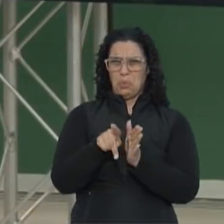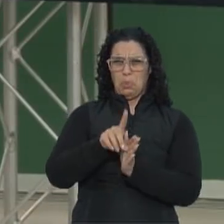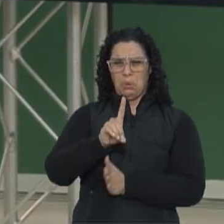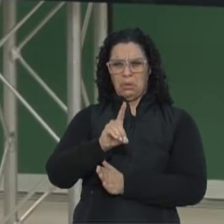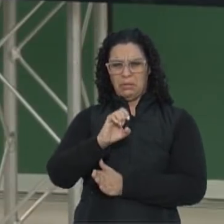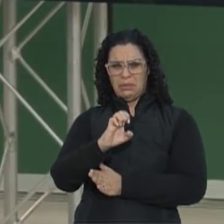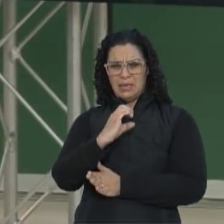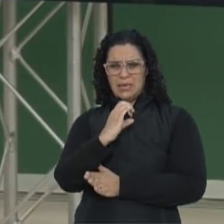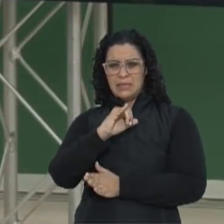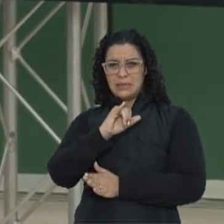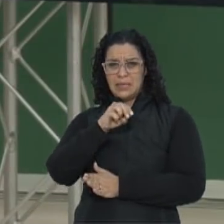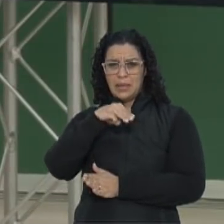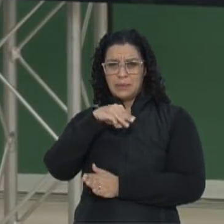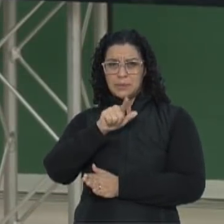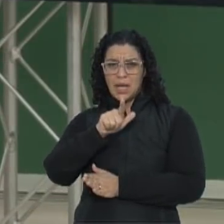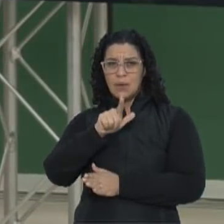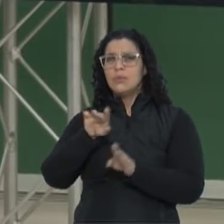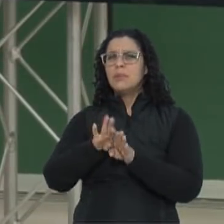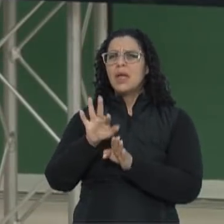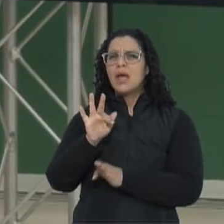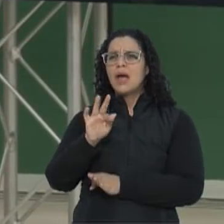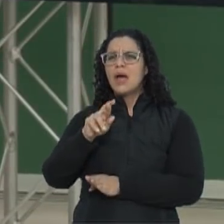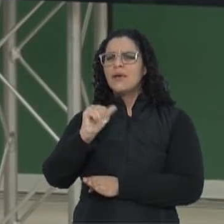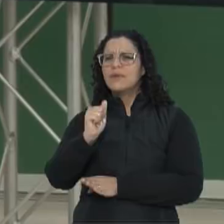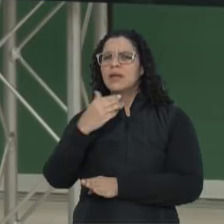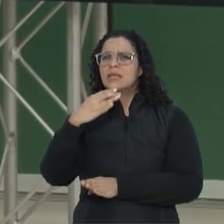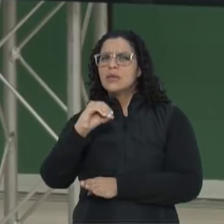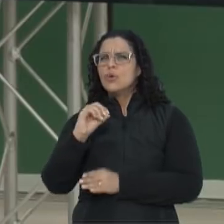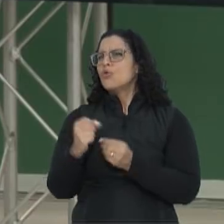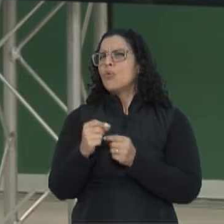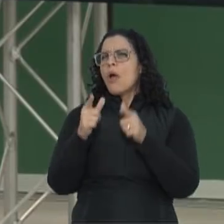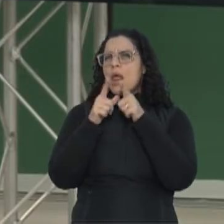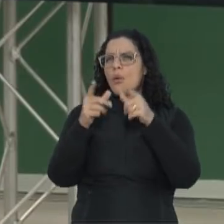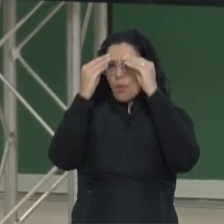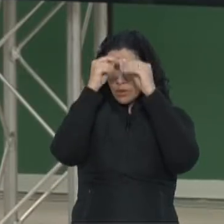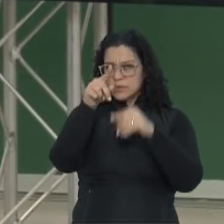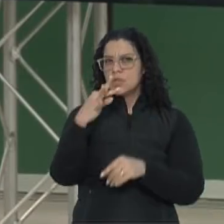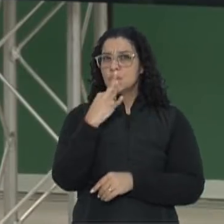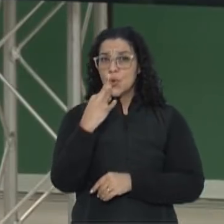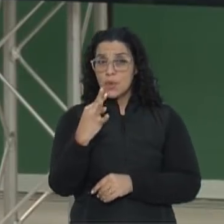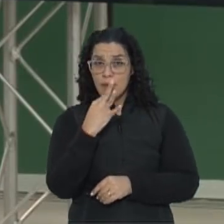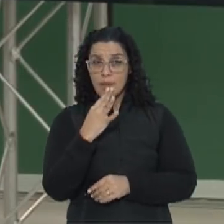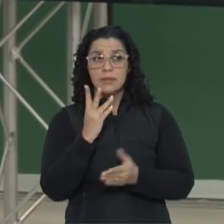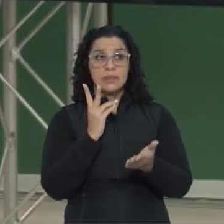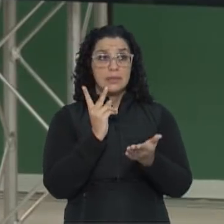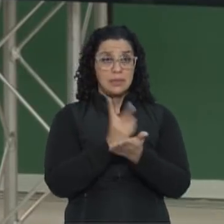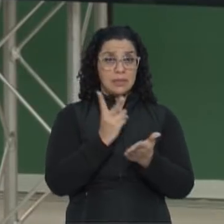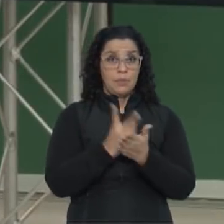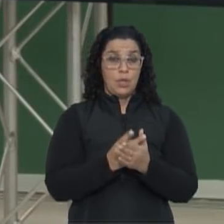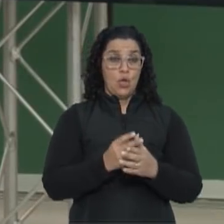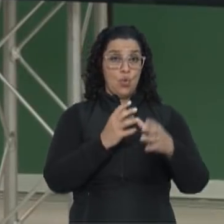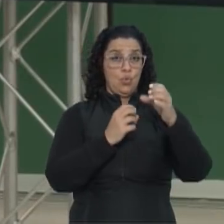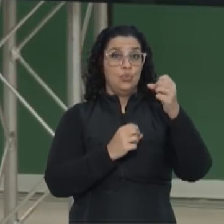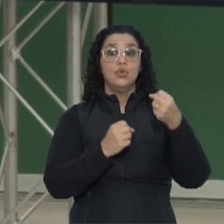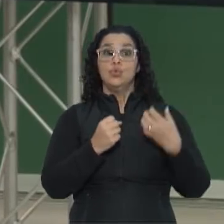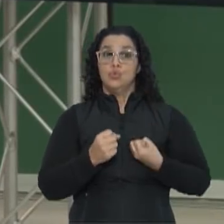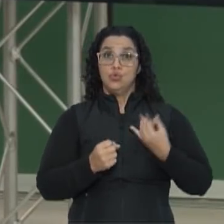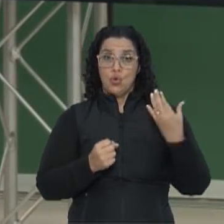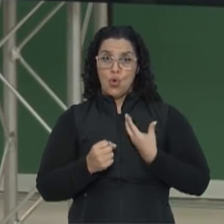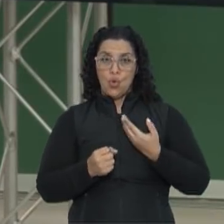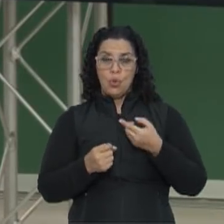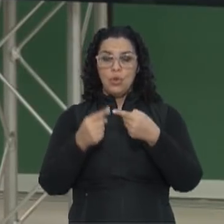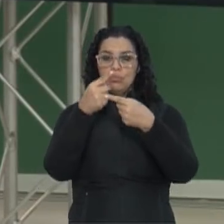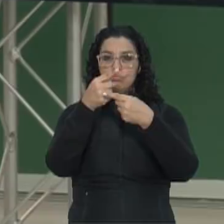que é escrita fracionária? Então tá bom. Vou usar a linguagem que vocês conhecem. Fração é quando eu tenho um número embaixo do outro por